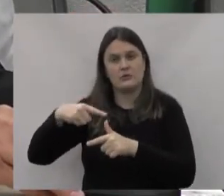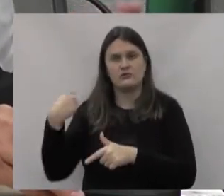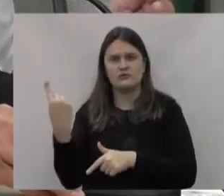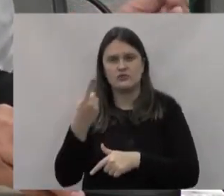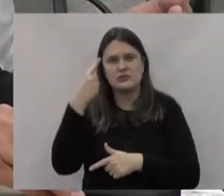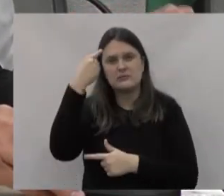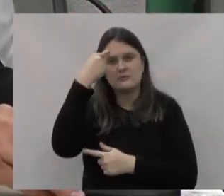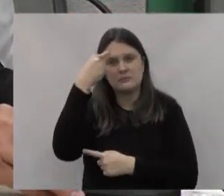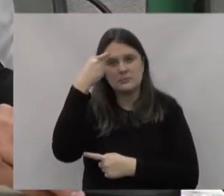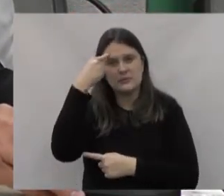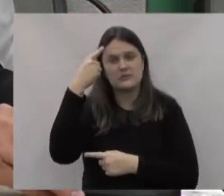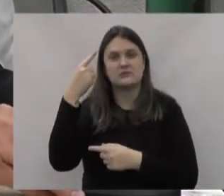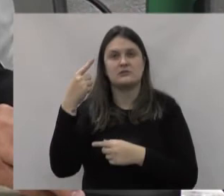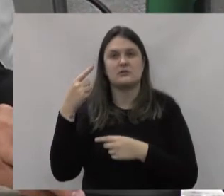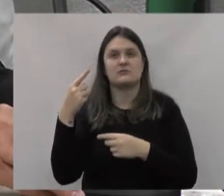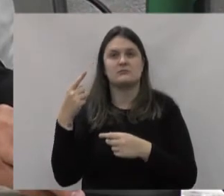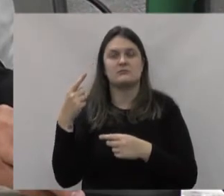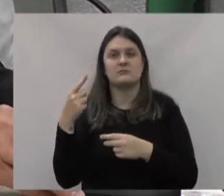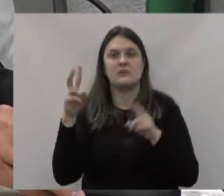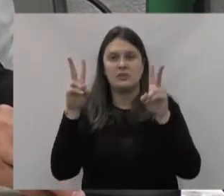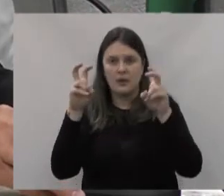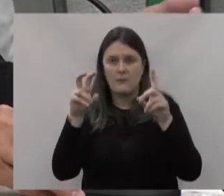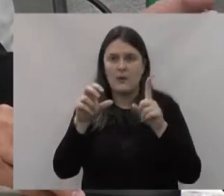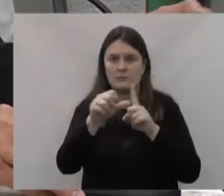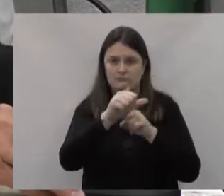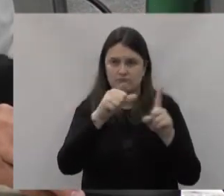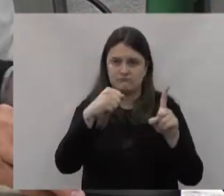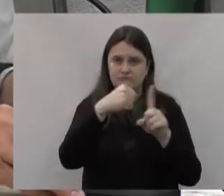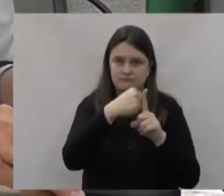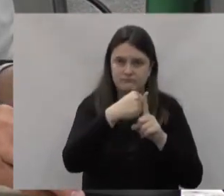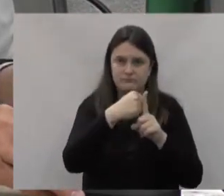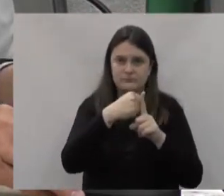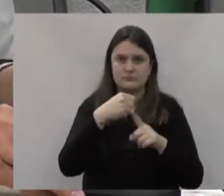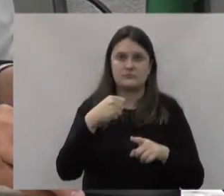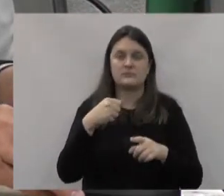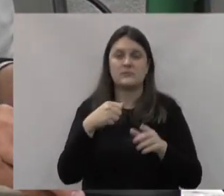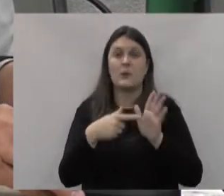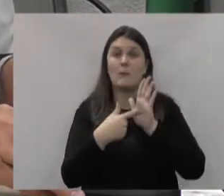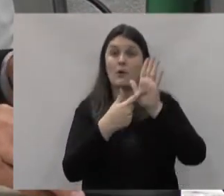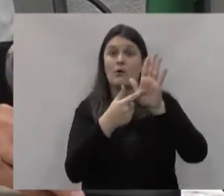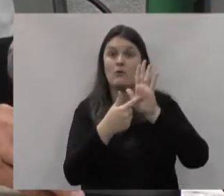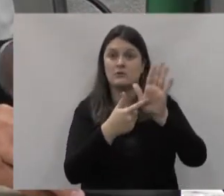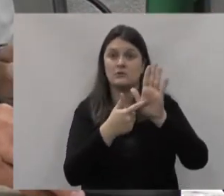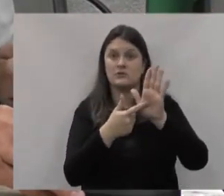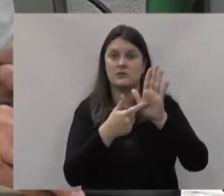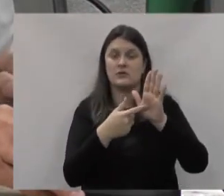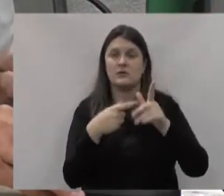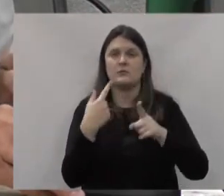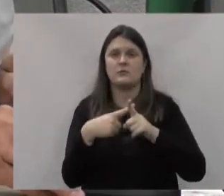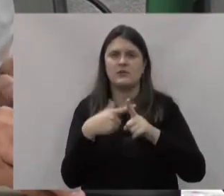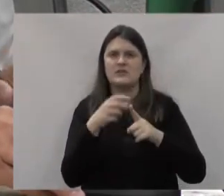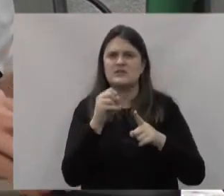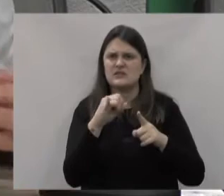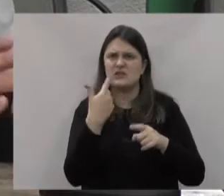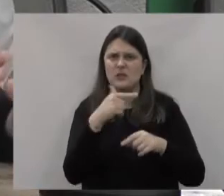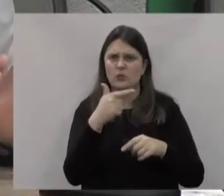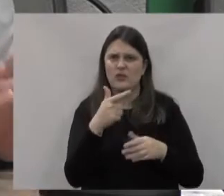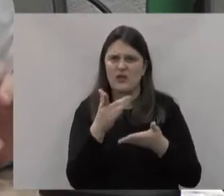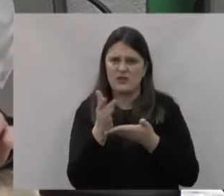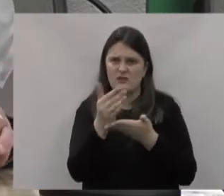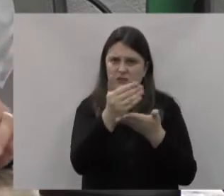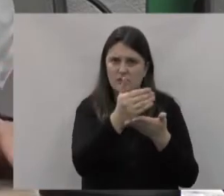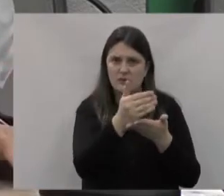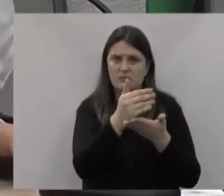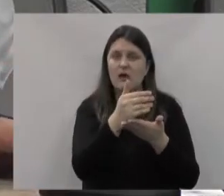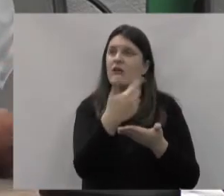pensando neste caso, é aí que aparecem as estatísticas. Porque, enquanto não aparece a estatística, parece que não